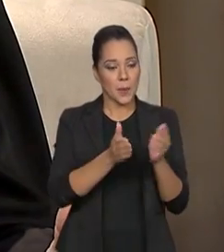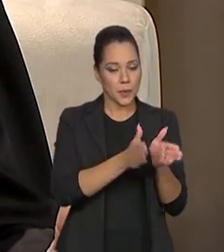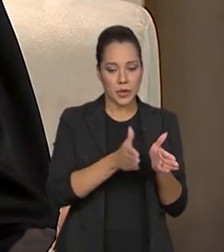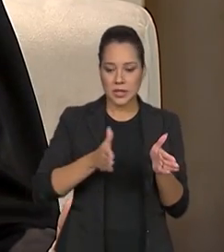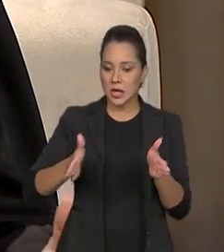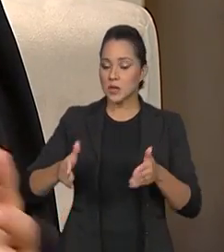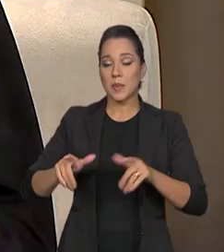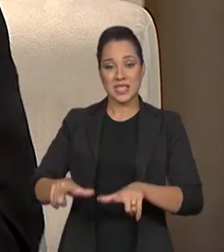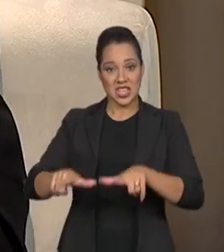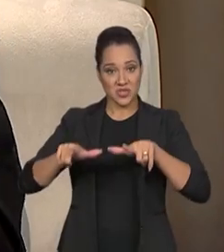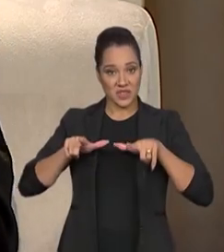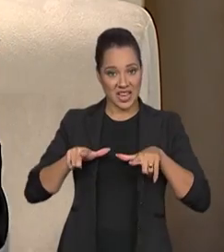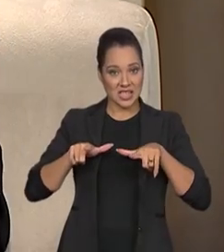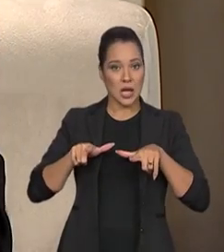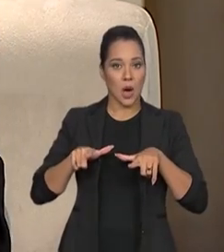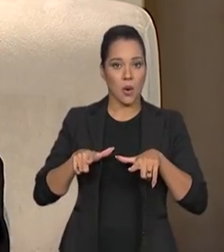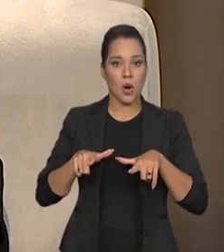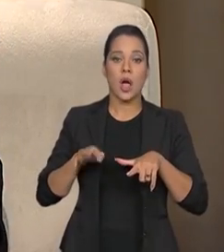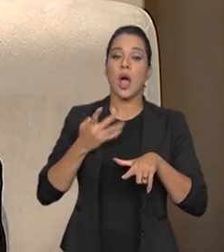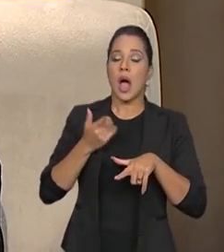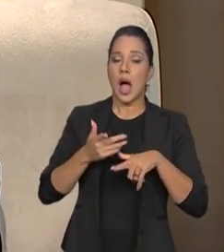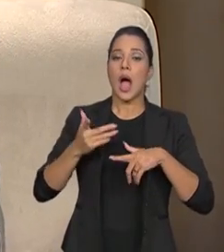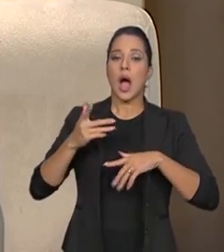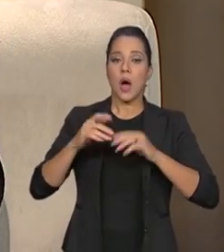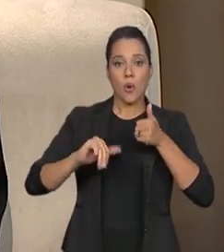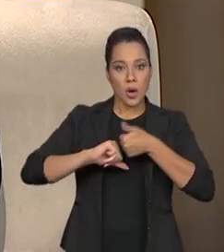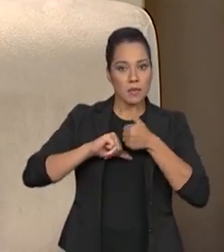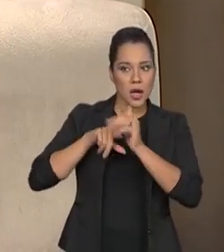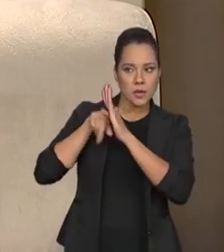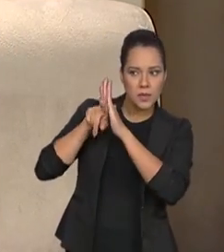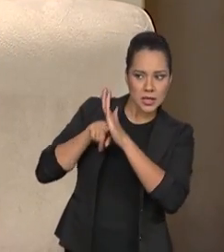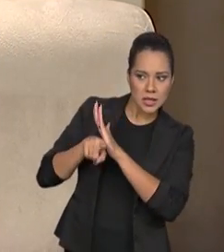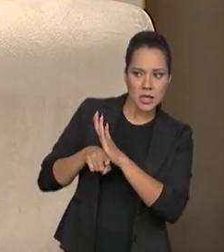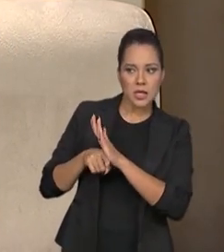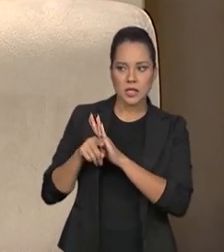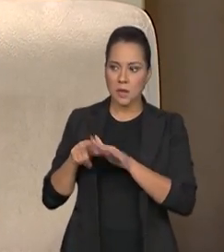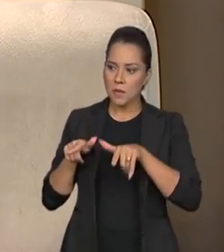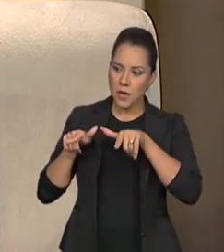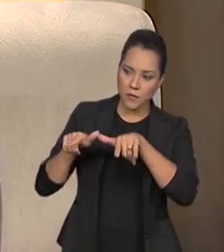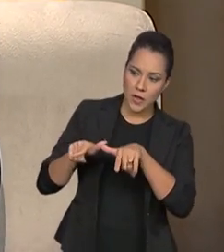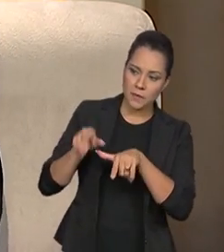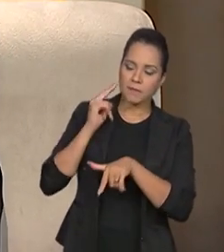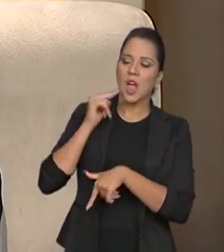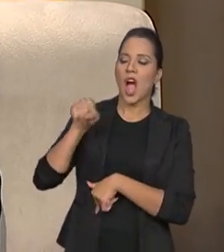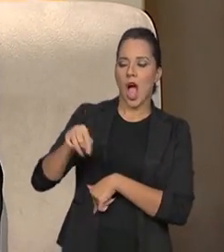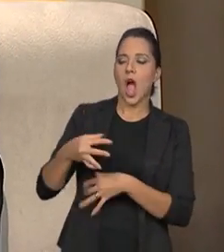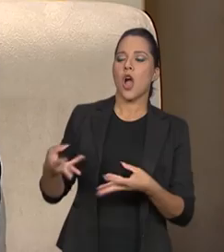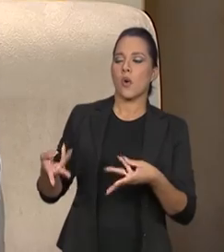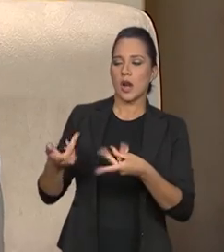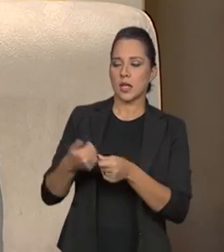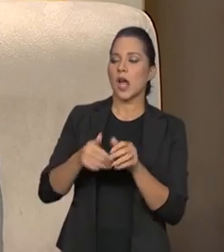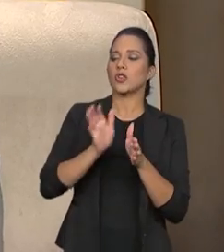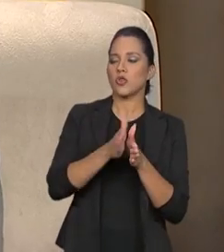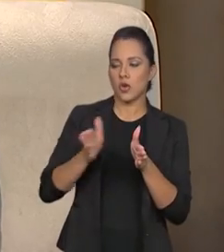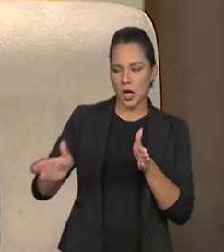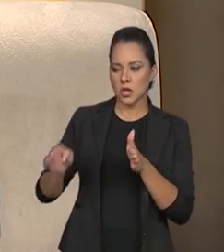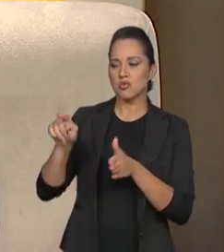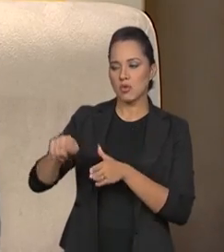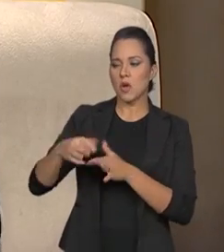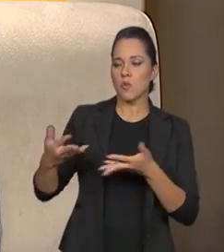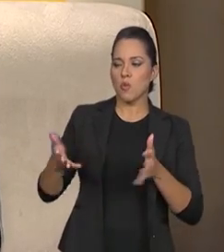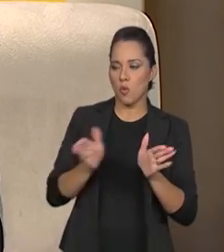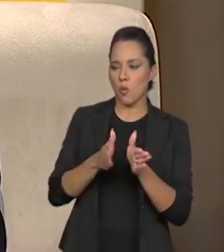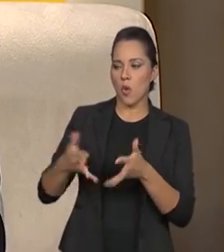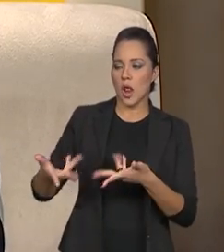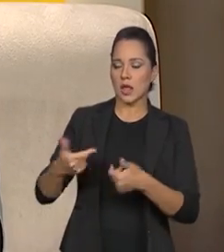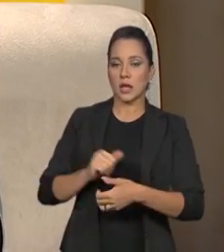certificação Ela entra faz a certificação do produto dela você não conhece a empresa Mas você conhece o processo certificação então